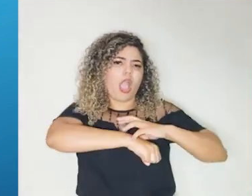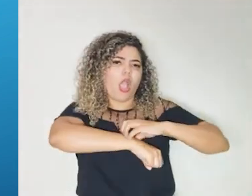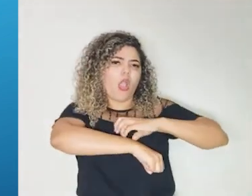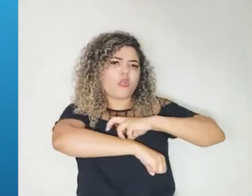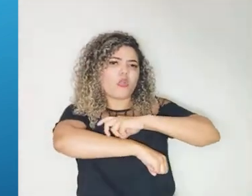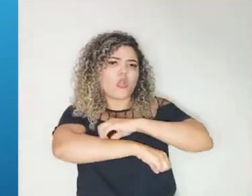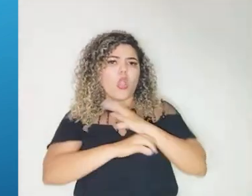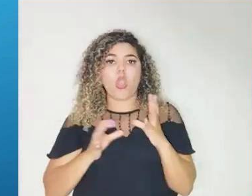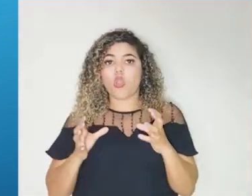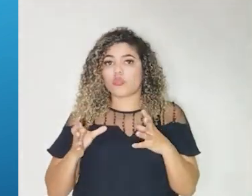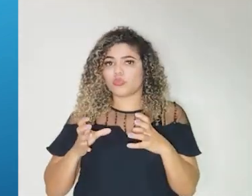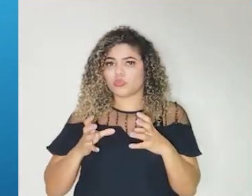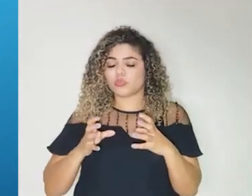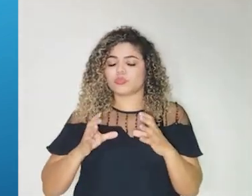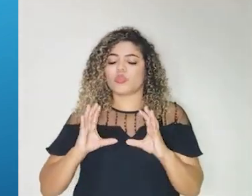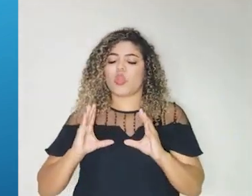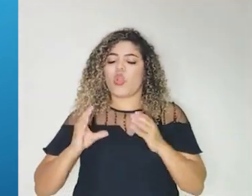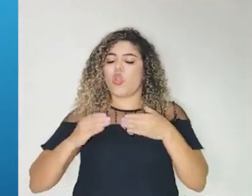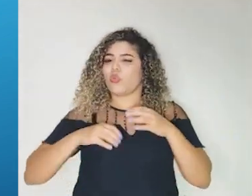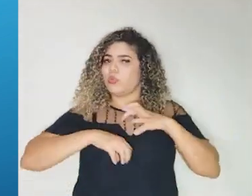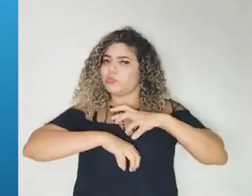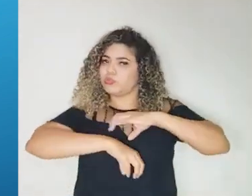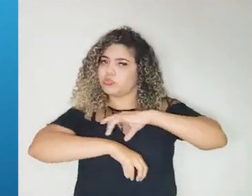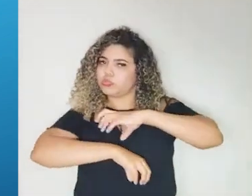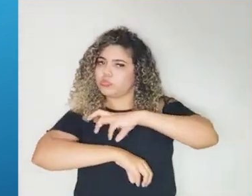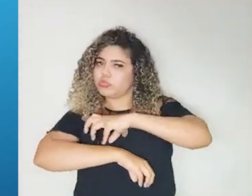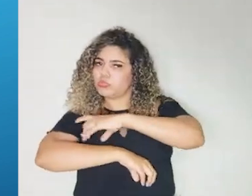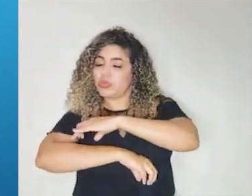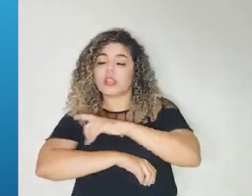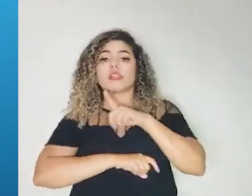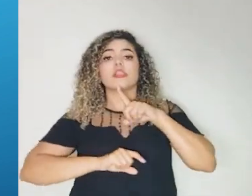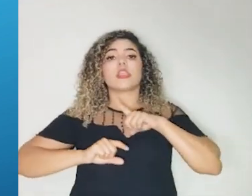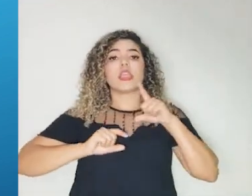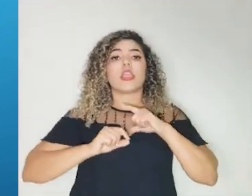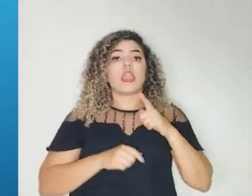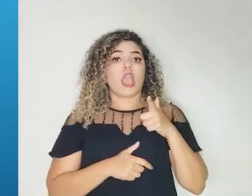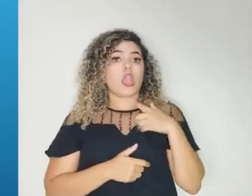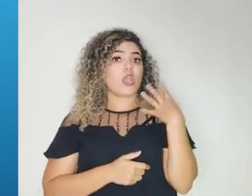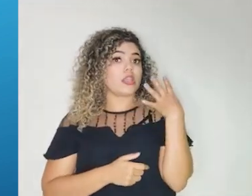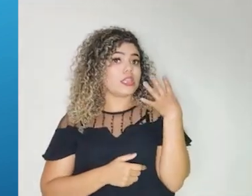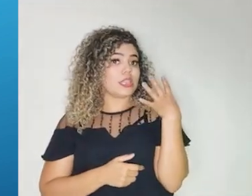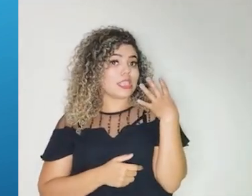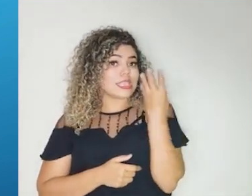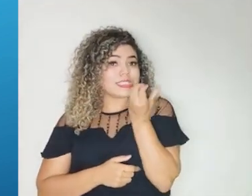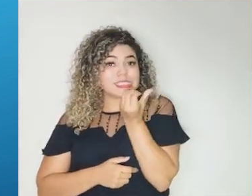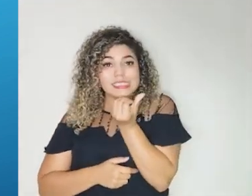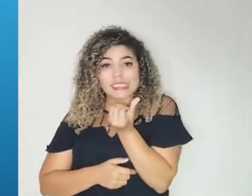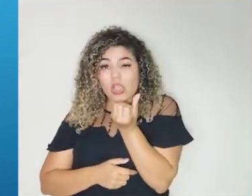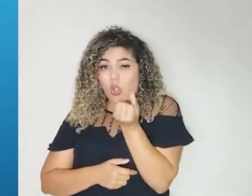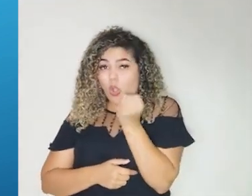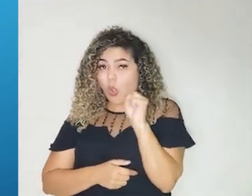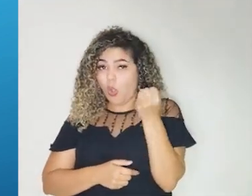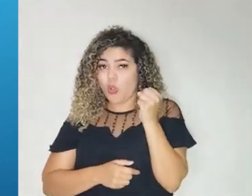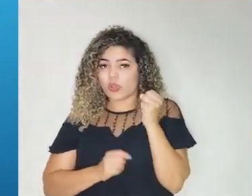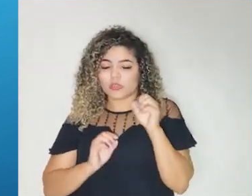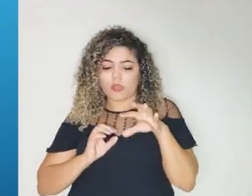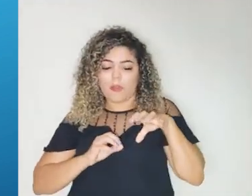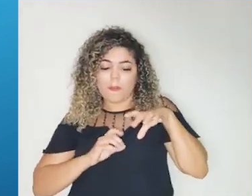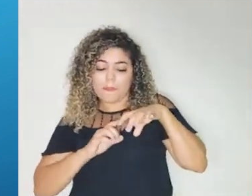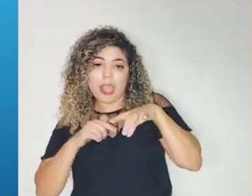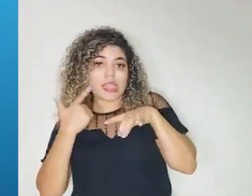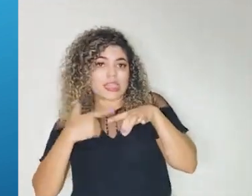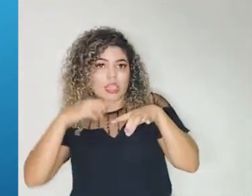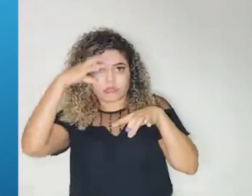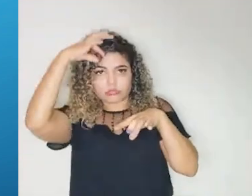Aracnídeos, a segunda classe dos artrópodes. Os aracnídeos são animais que contêm 4 pares de patas e não têm antenas.